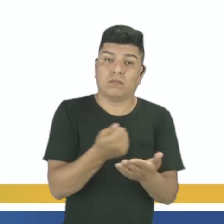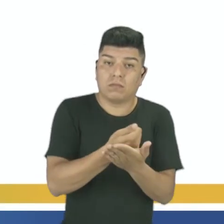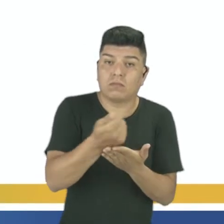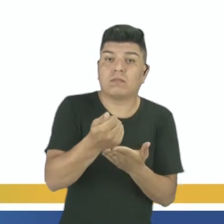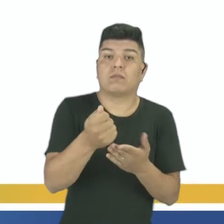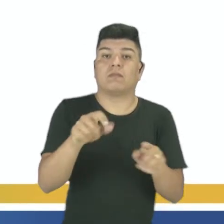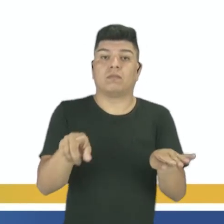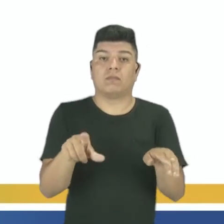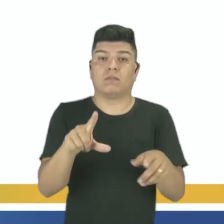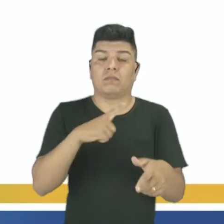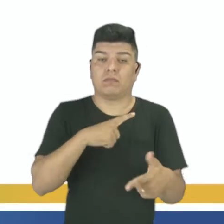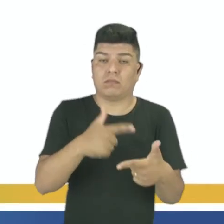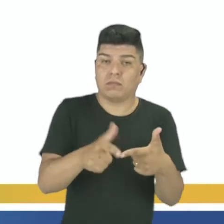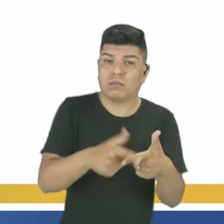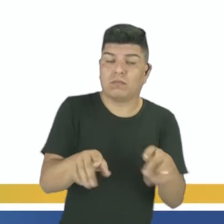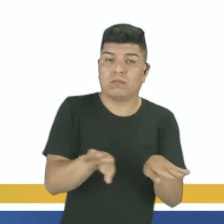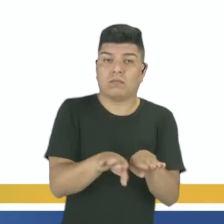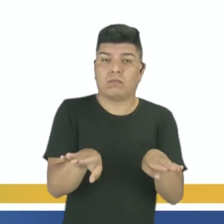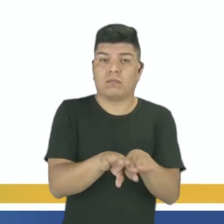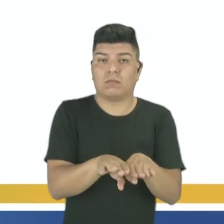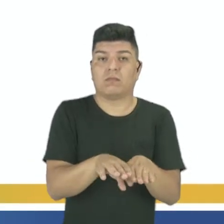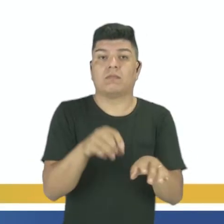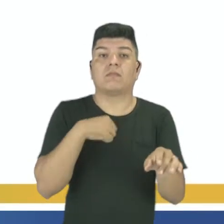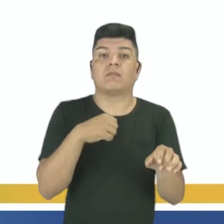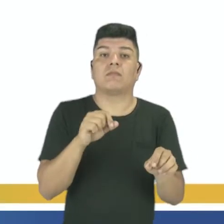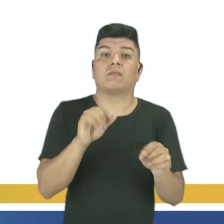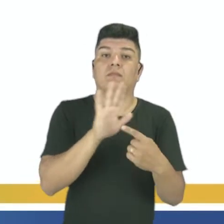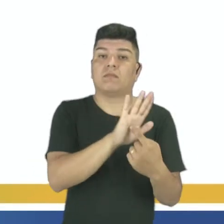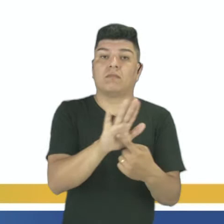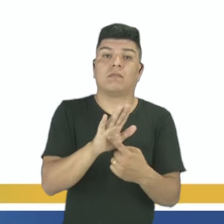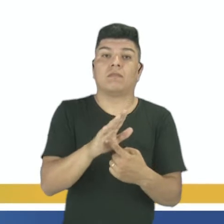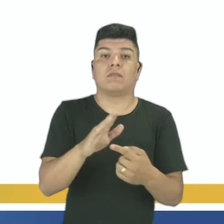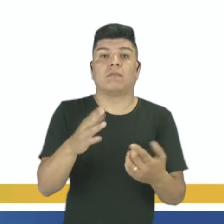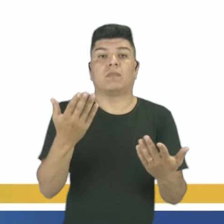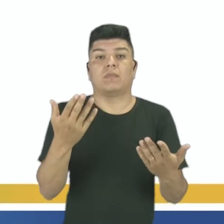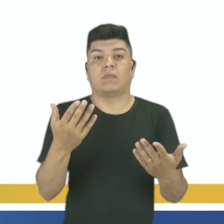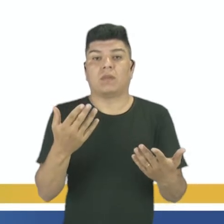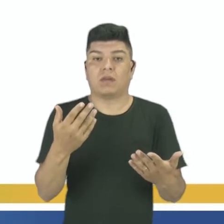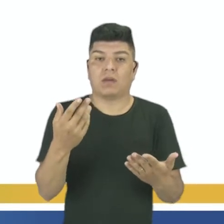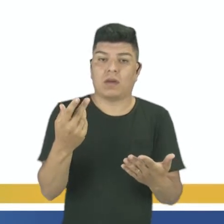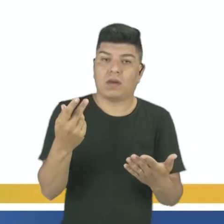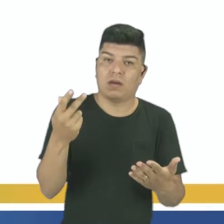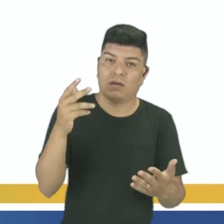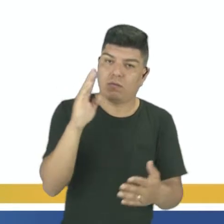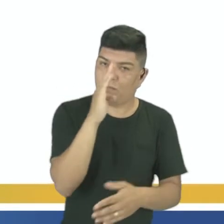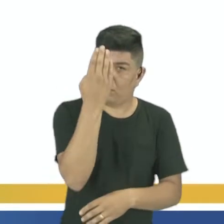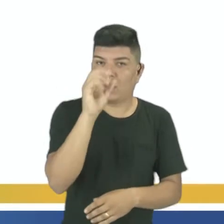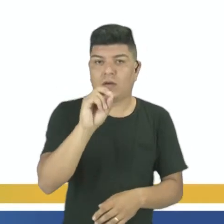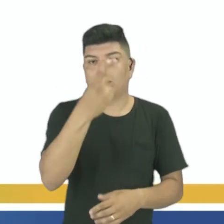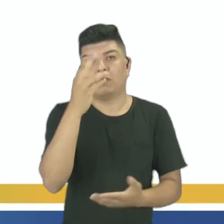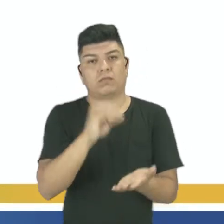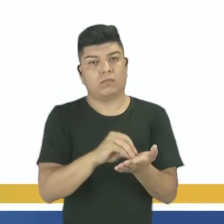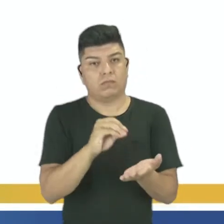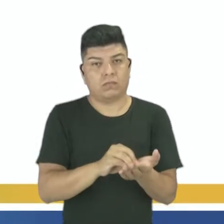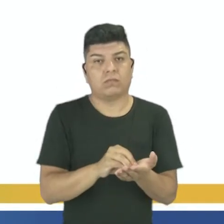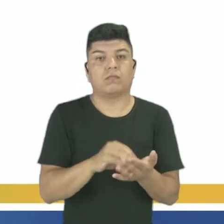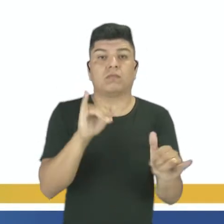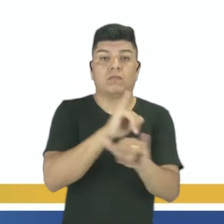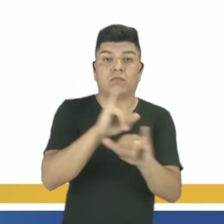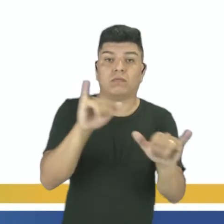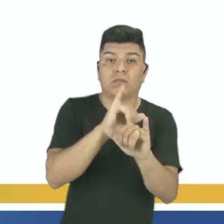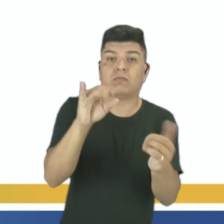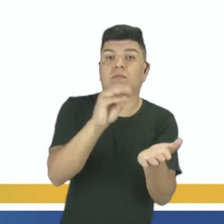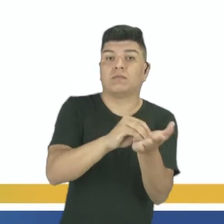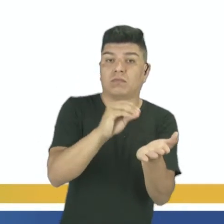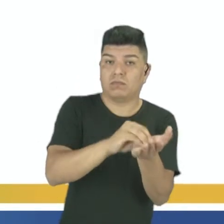E ainda há um problema de que vai definir o que é falso ou incompleto. Quem vai definir o que é uma informação